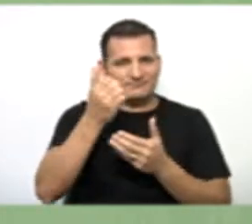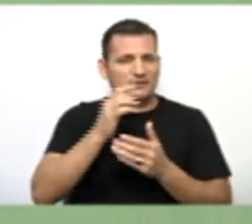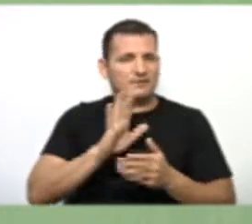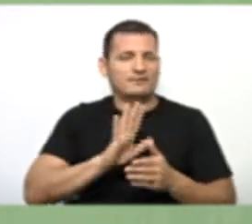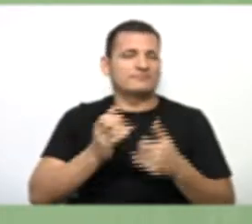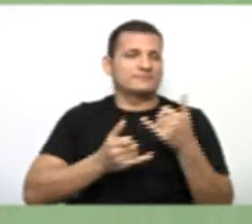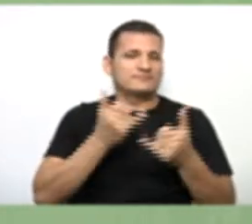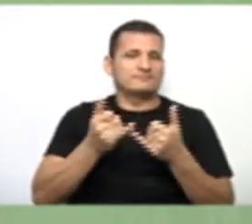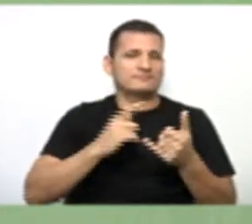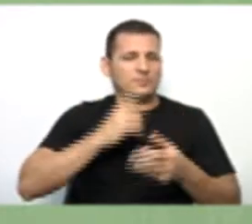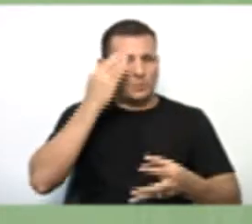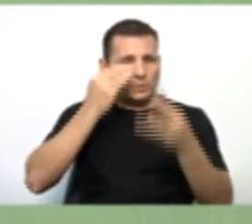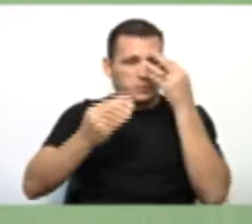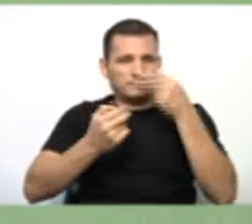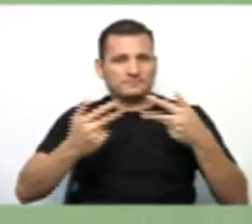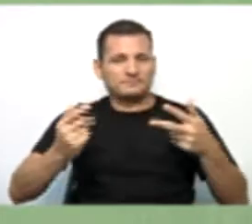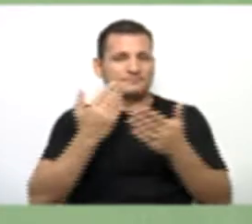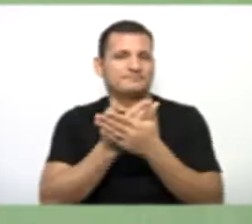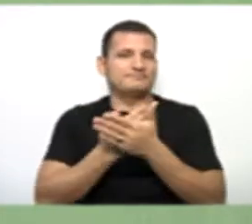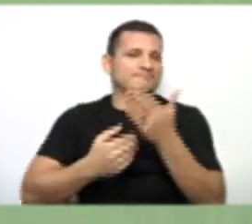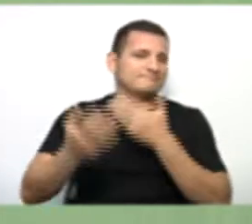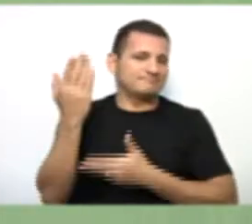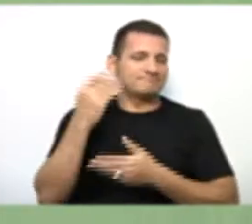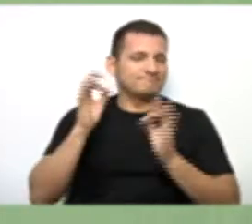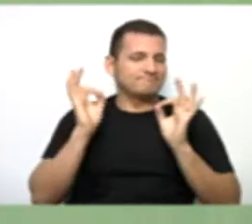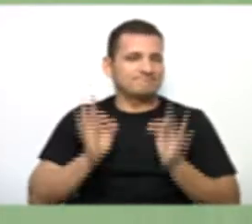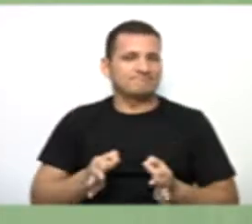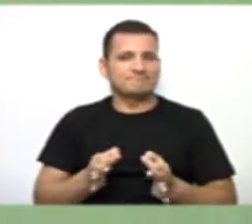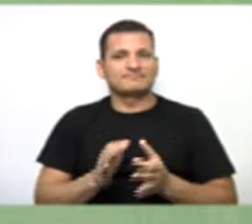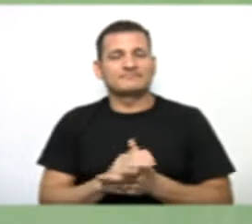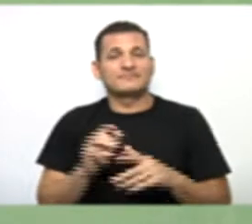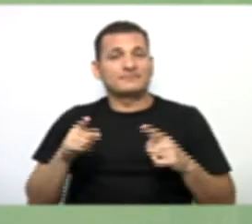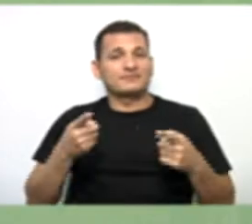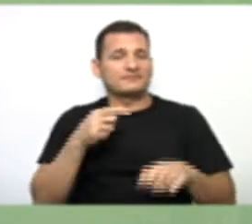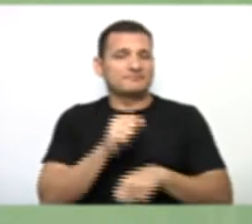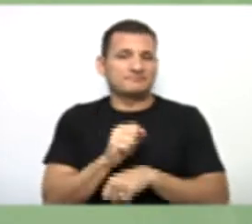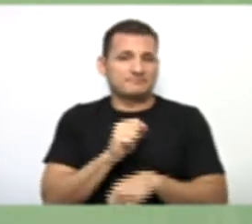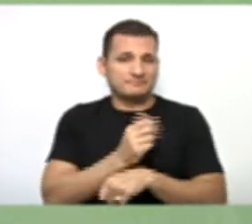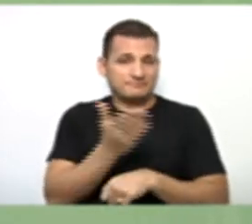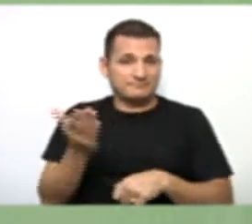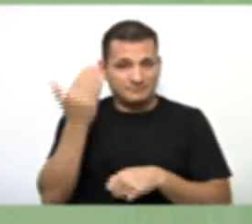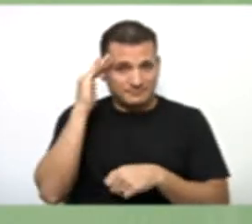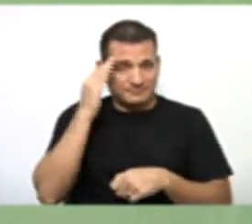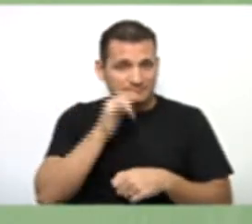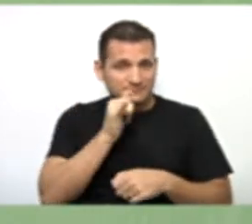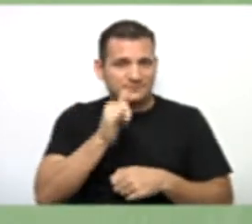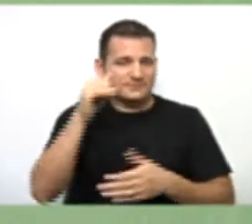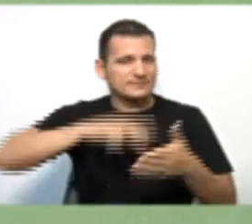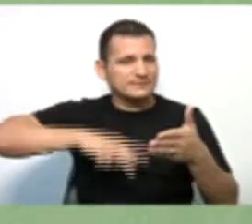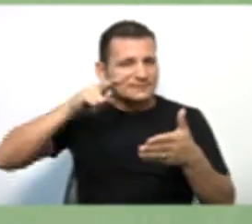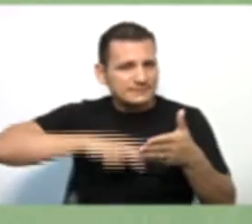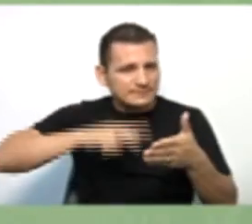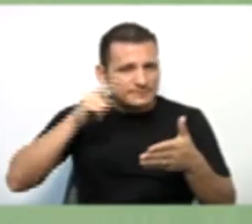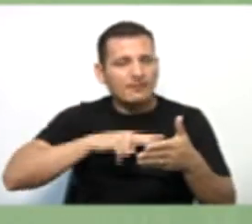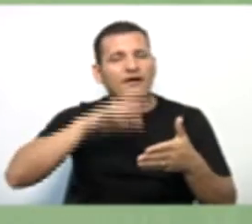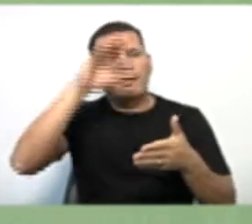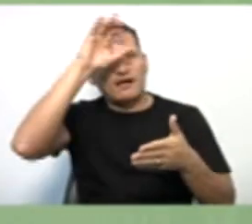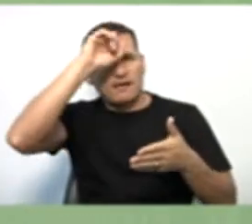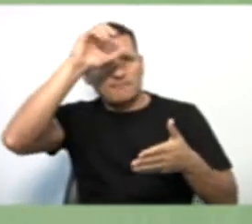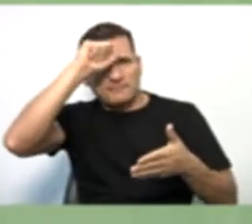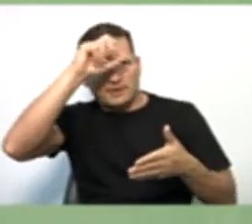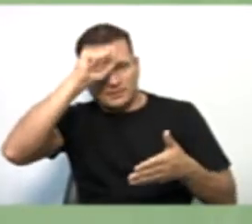ficou muita coisa da aula passada, com certeza. Mas eu espero que você entenda que quem lê muito, aprende